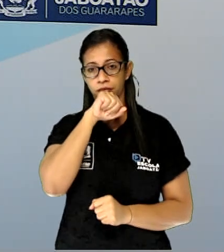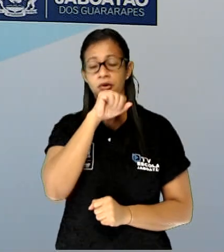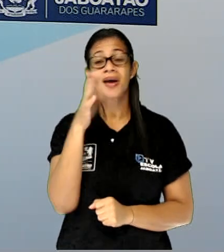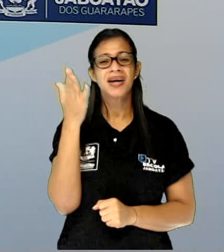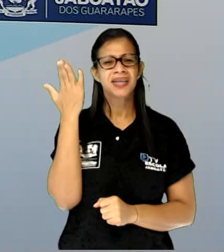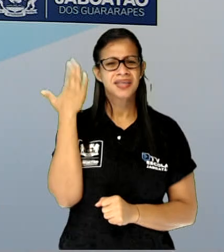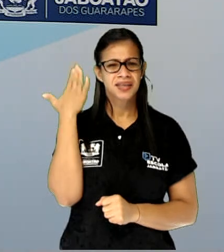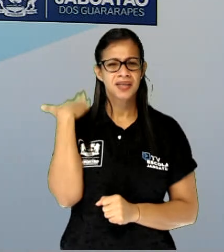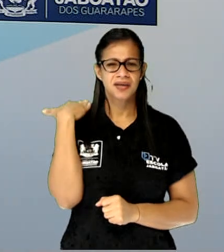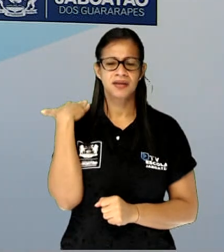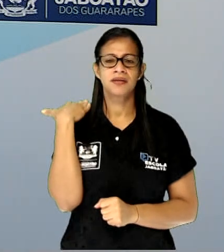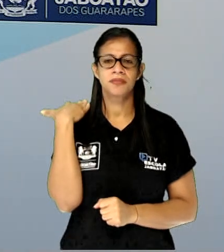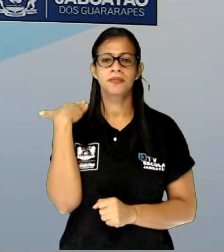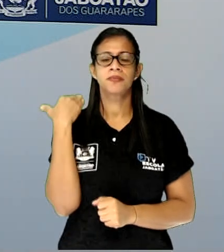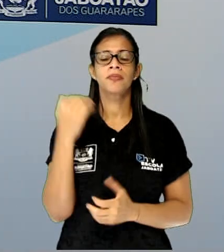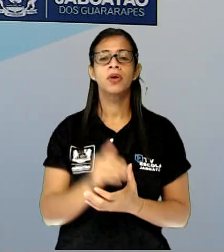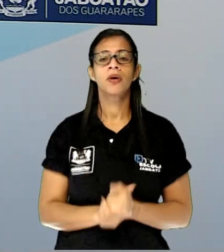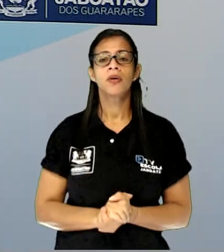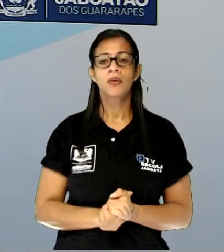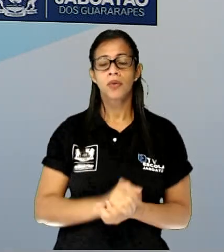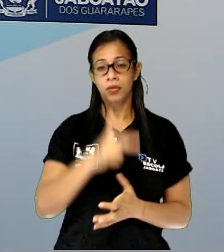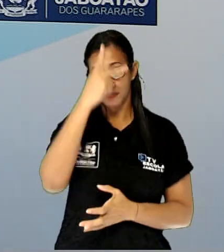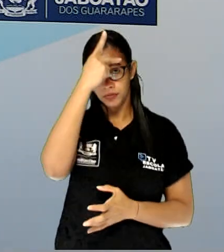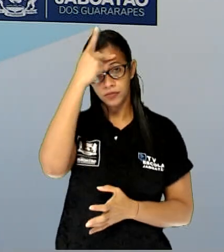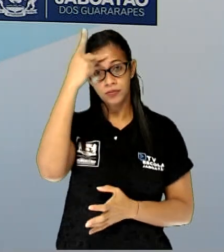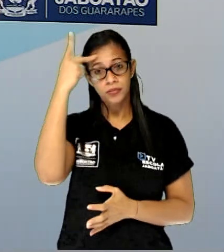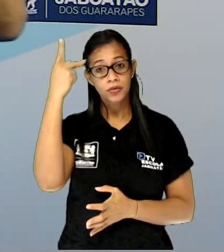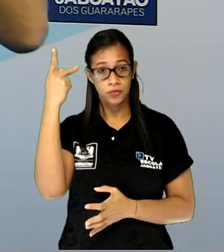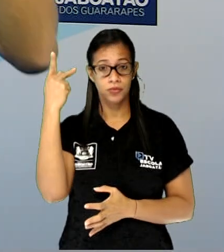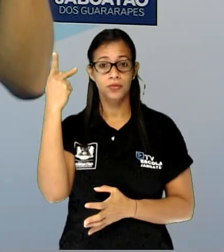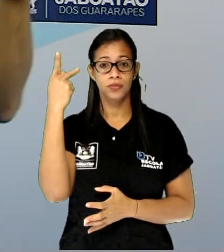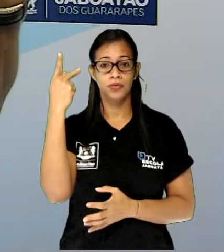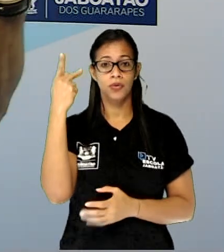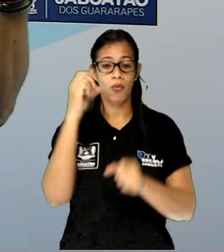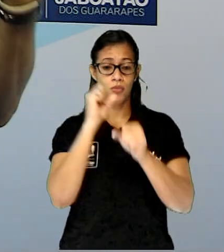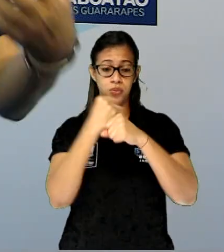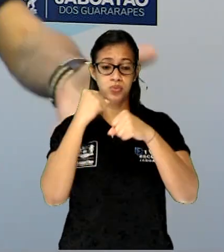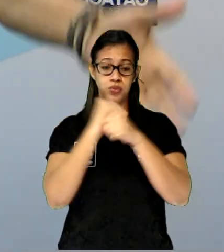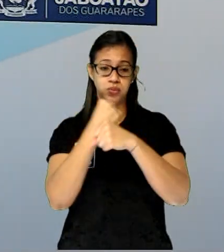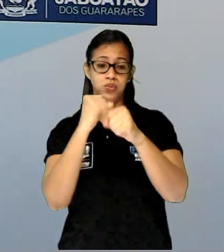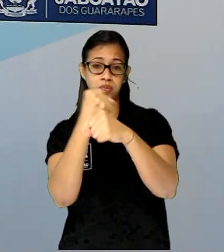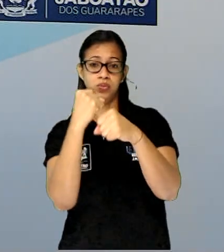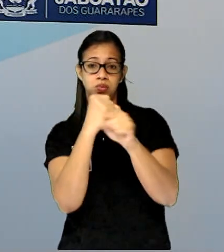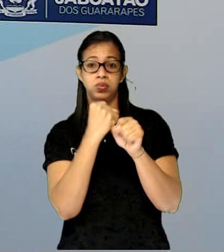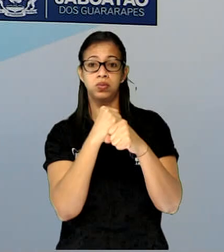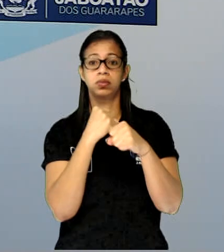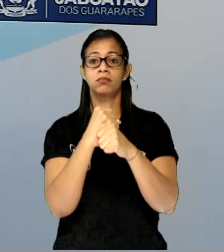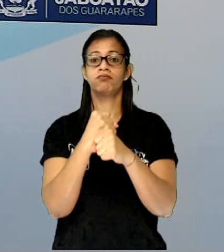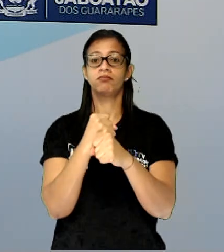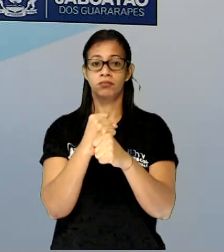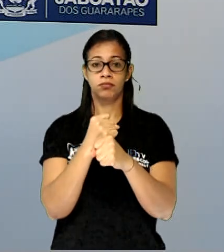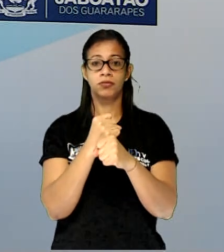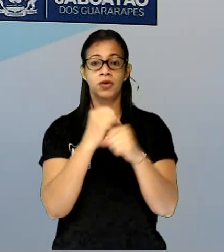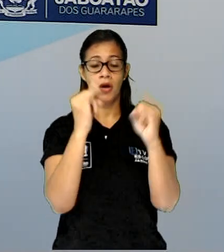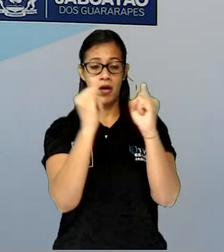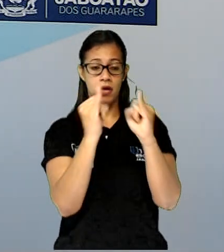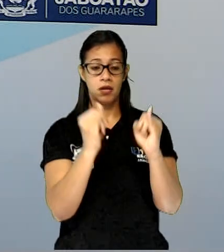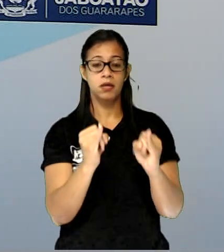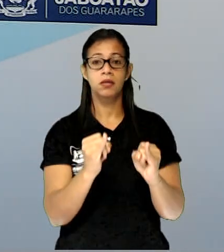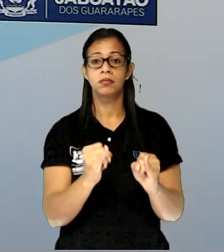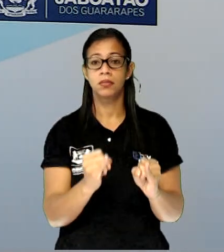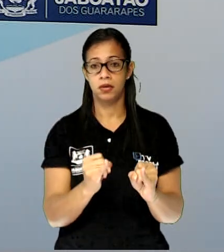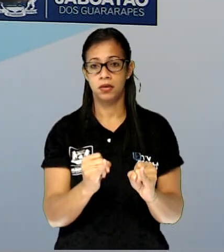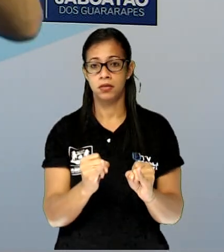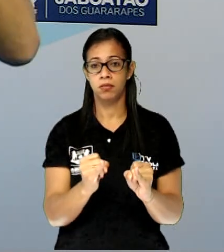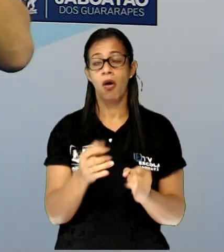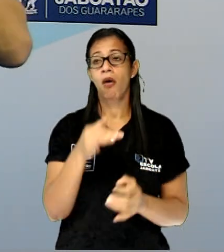Steatopygias, o homem das cavernas, ele não entendia. A gente está falando do Paleolítico, hein, gente? A gente está lá atrás. Essa